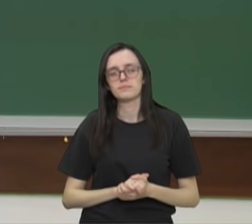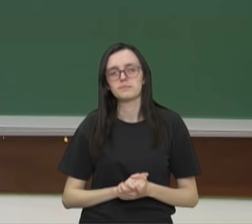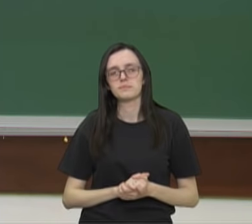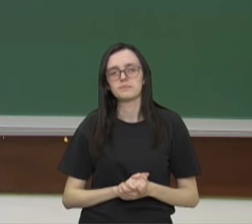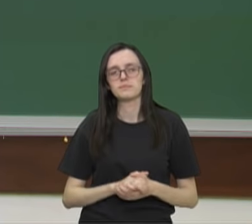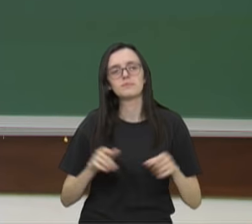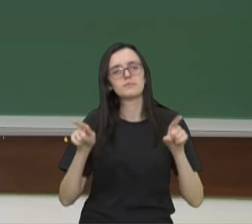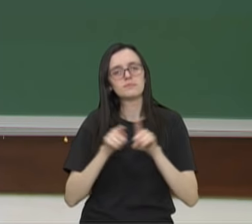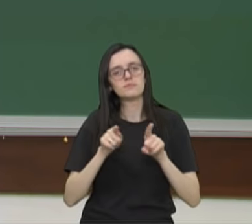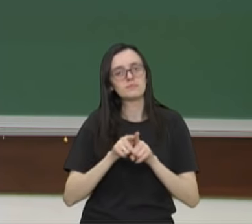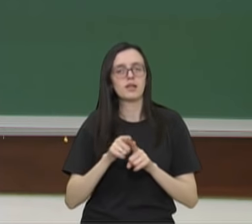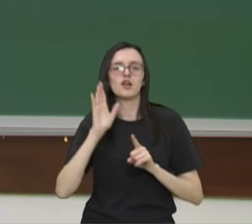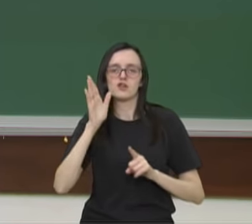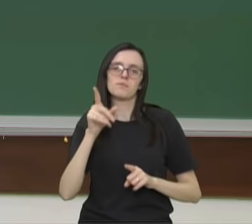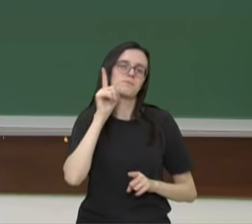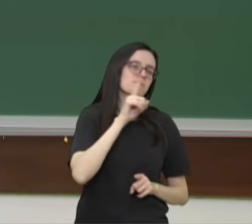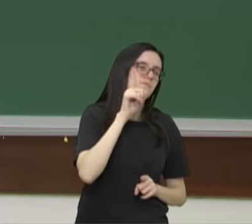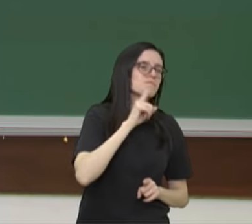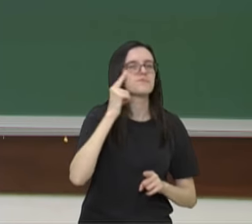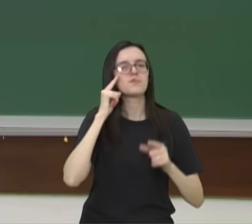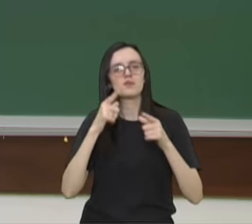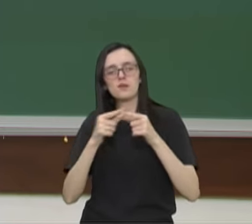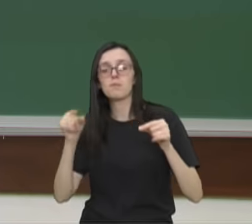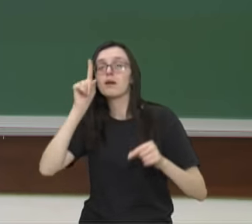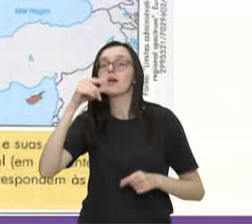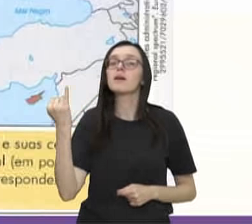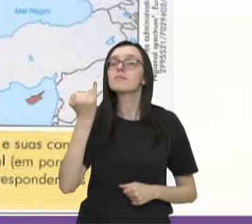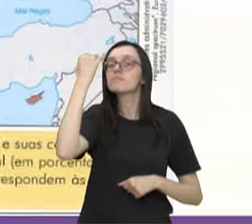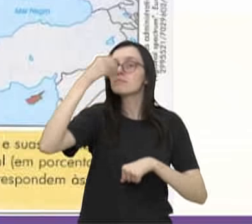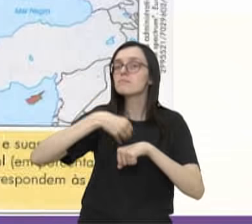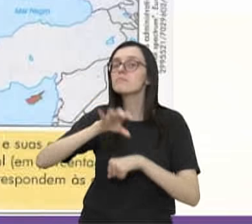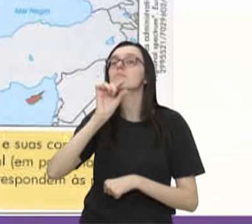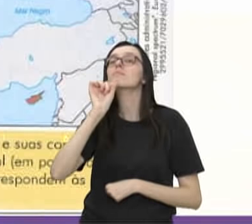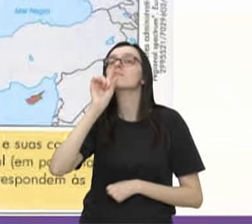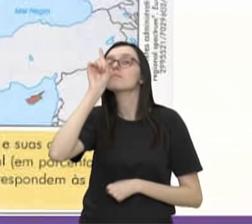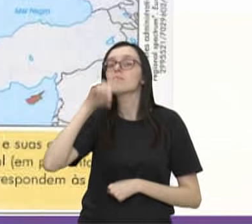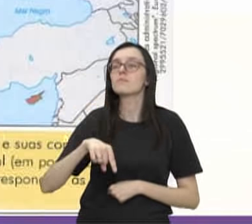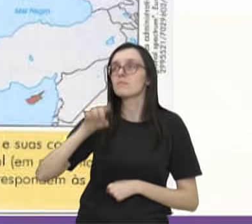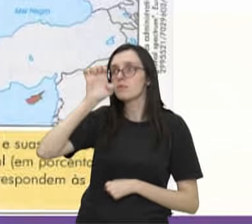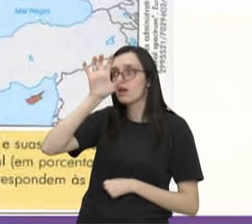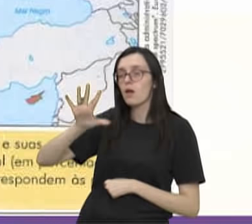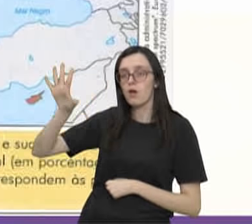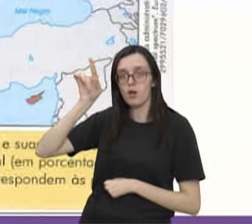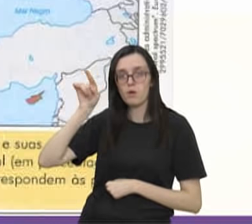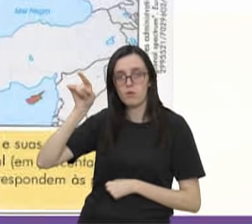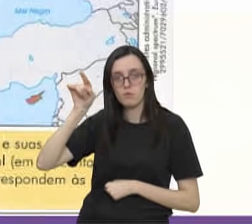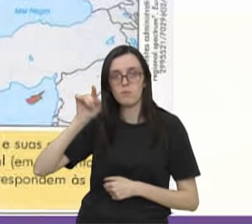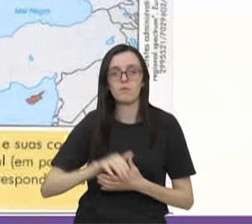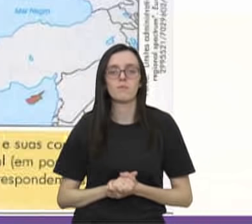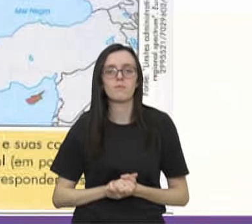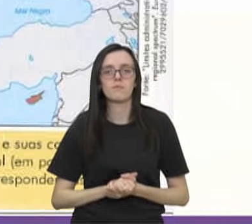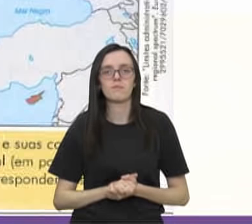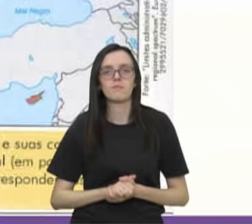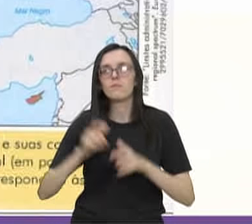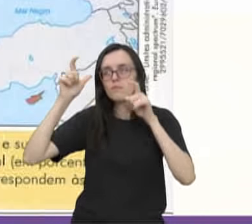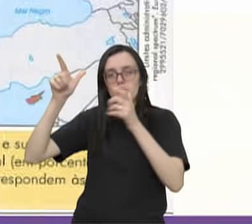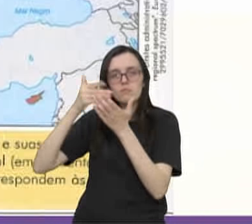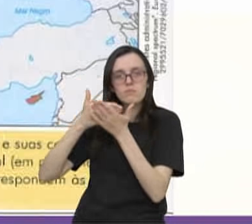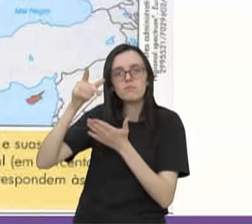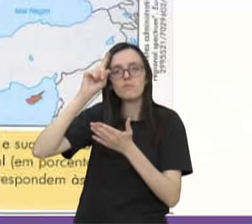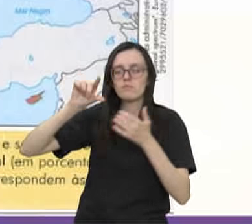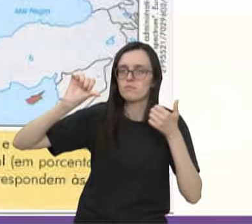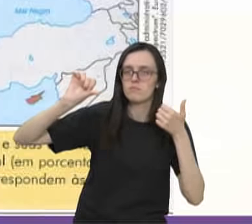desses além dos dois casos citados é importante falar sobre o continente europeu é o berço da